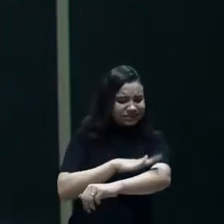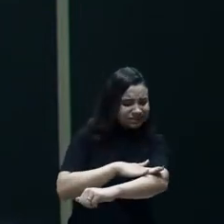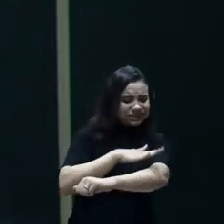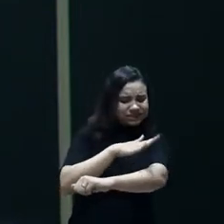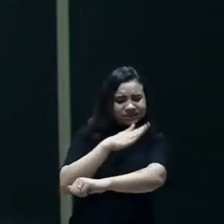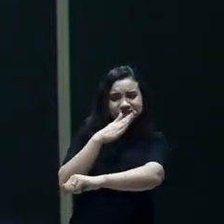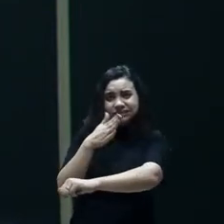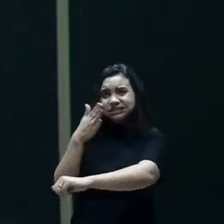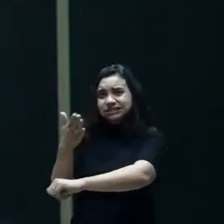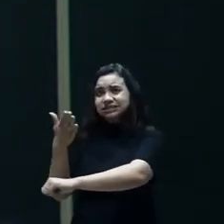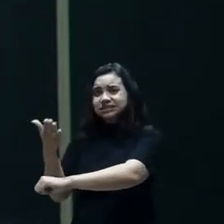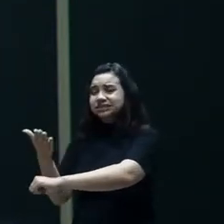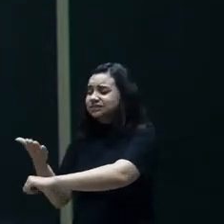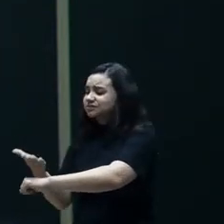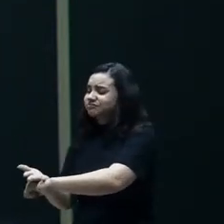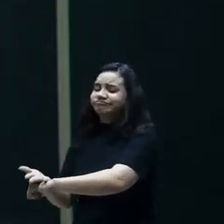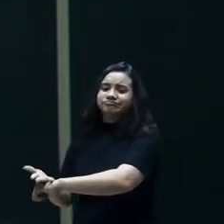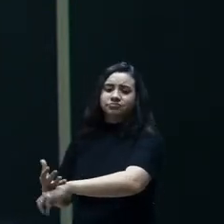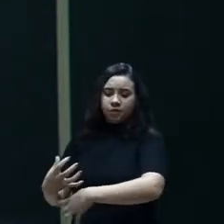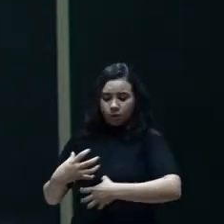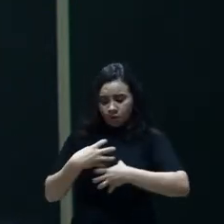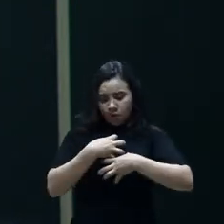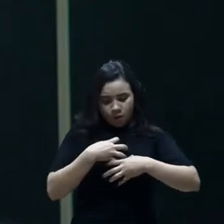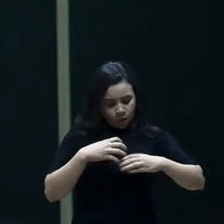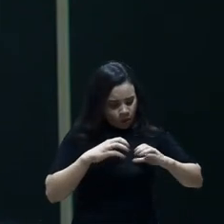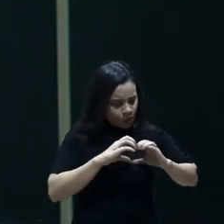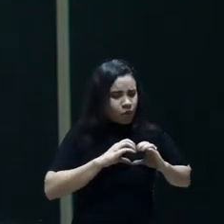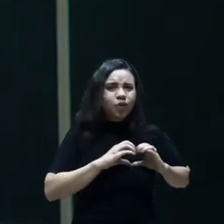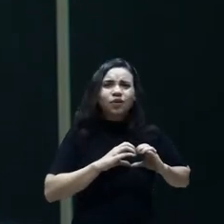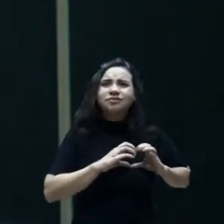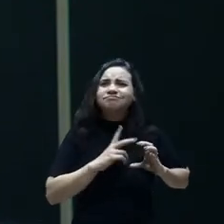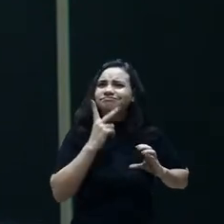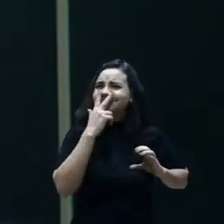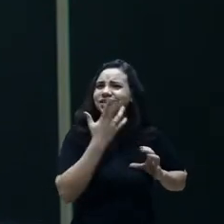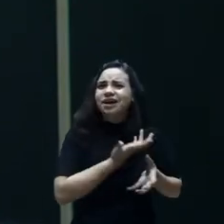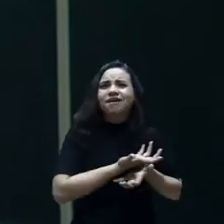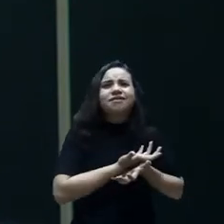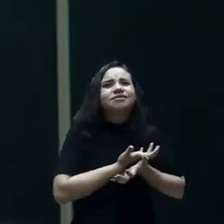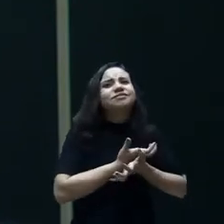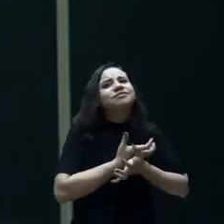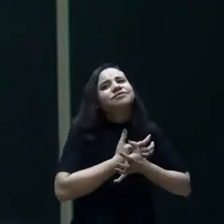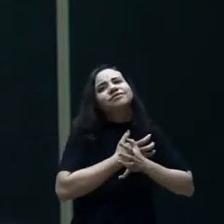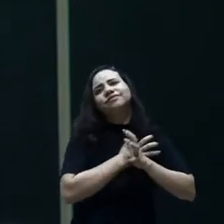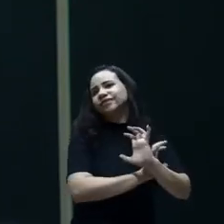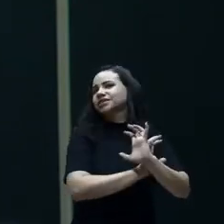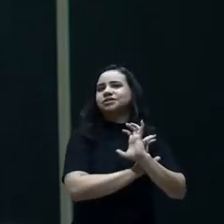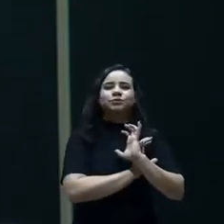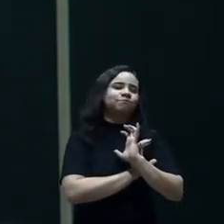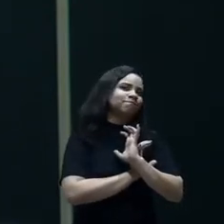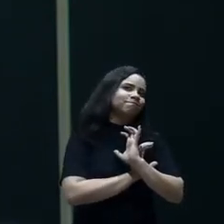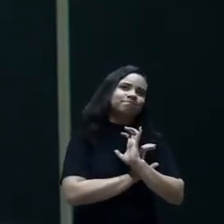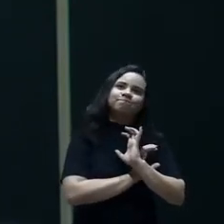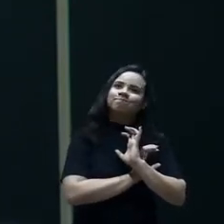desses prazeres preenche o nosso coração. Nada. Você vai ver, de época em época é uma coisa. Você